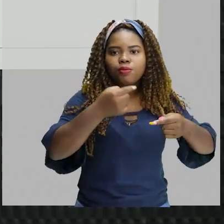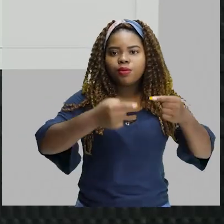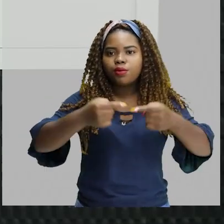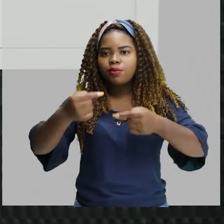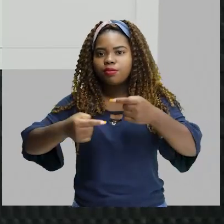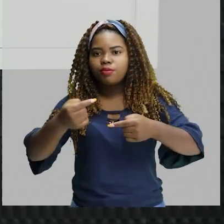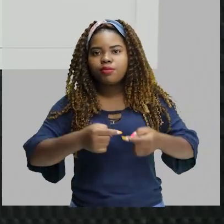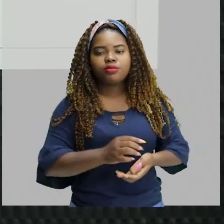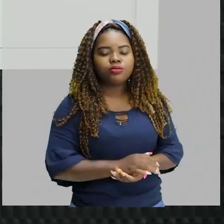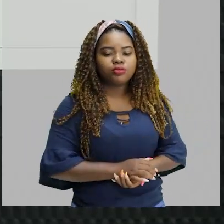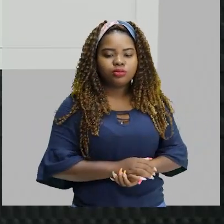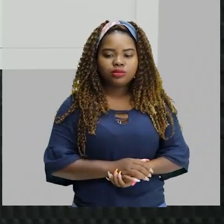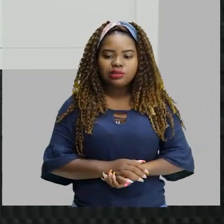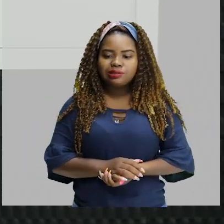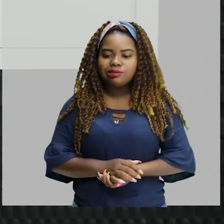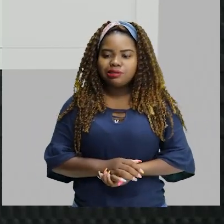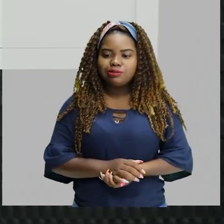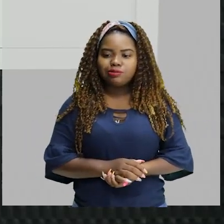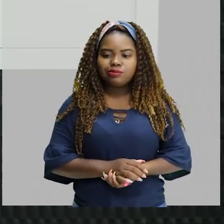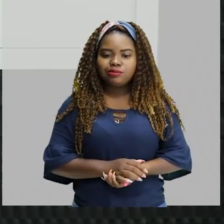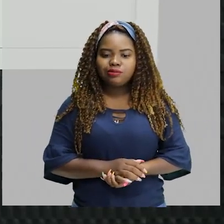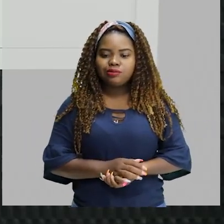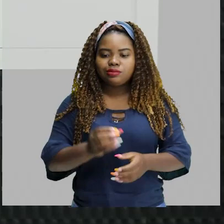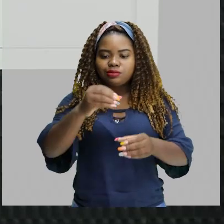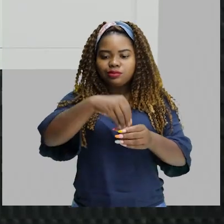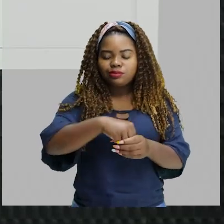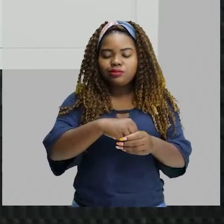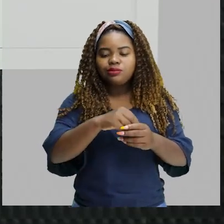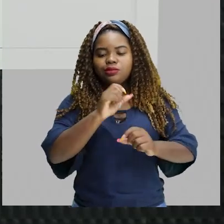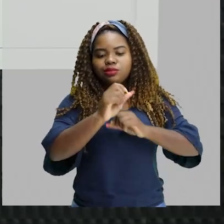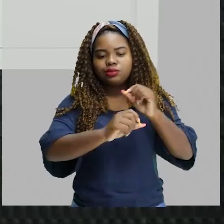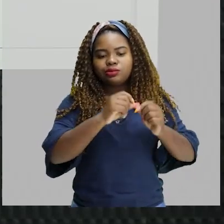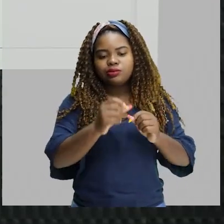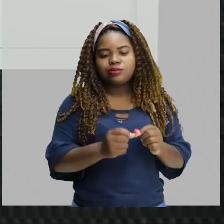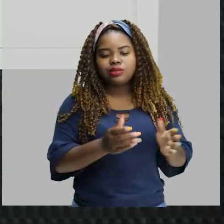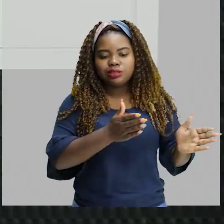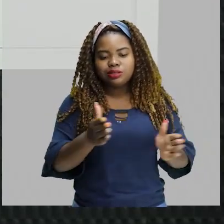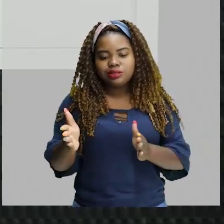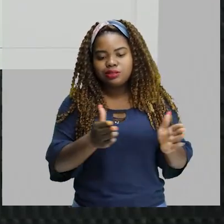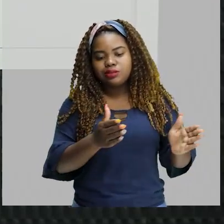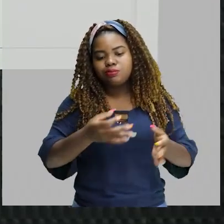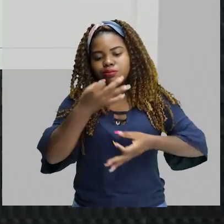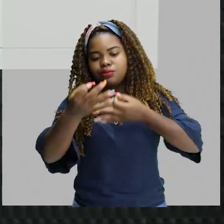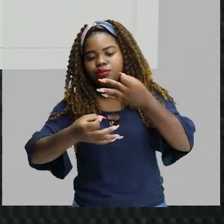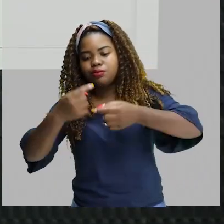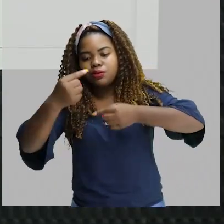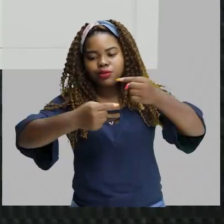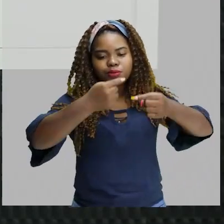tá? Dentro deste processo argumentativo, ok?